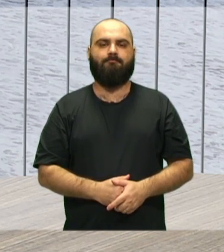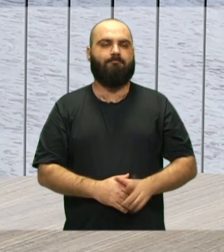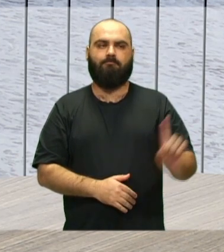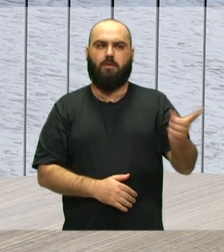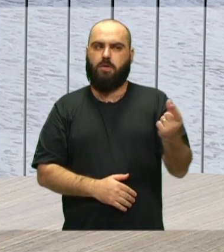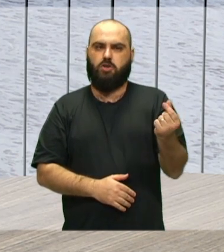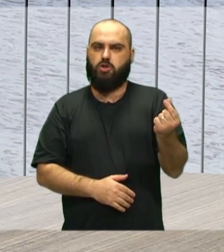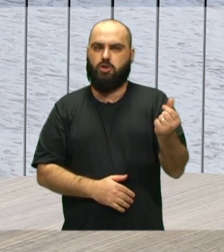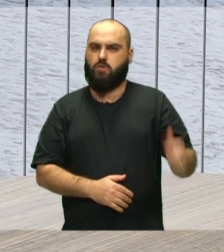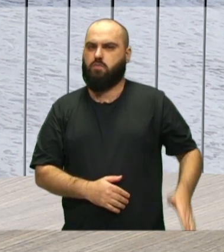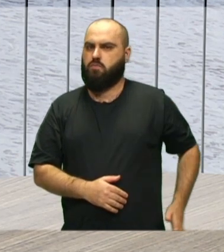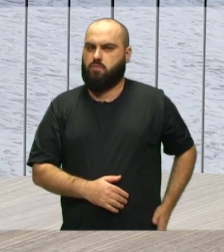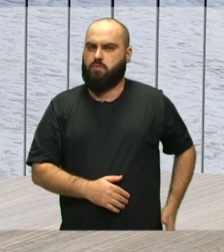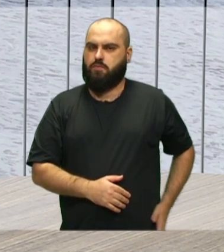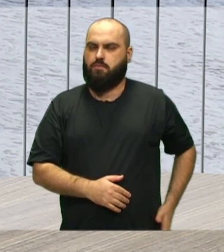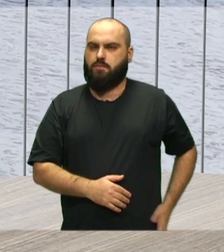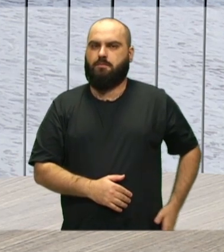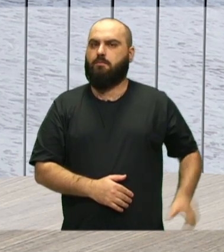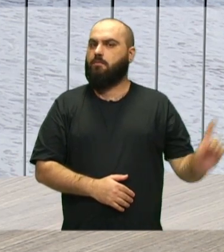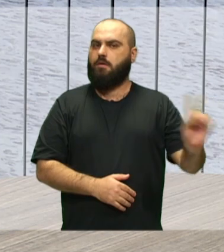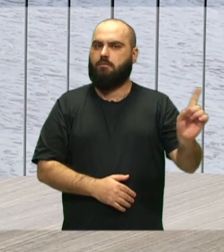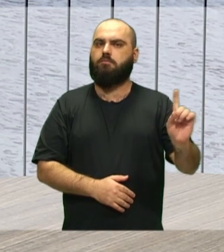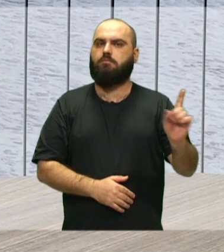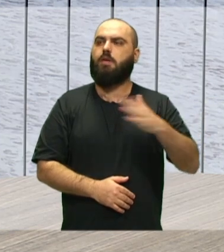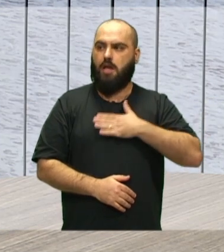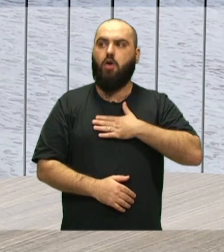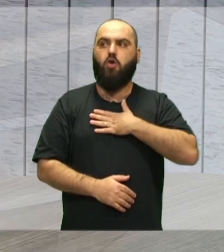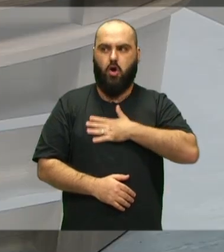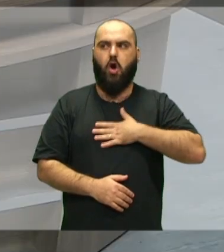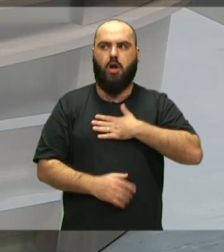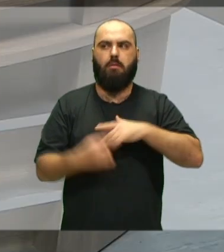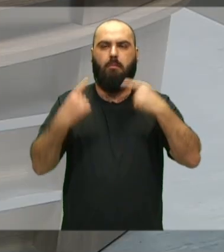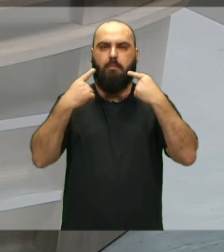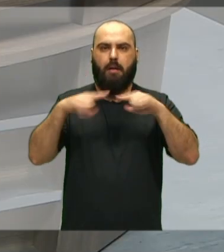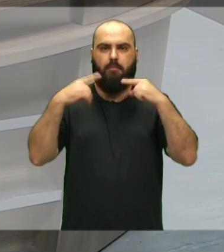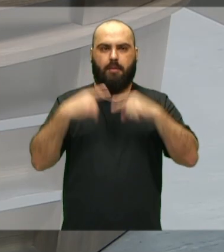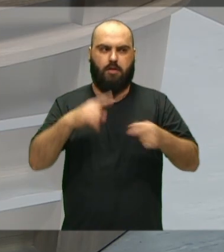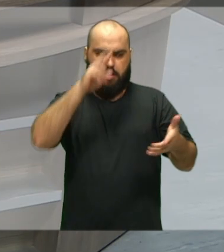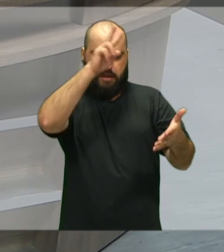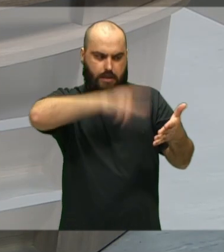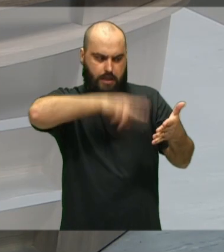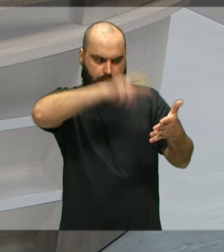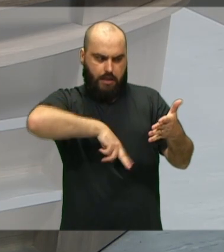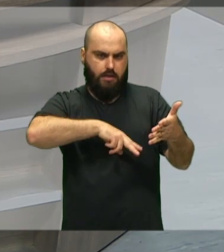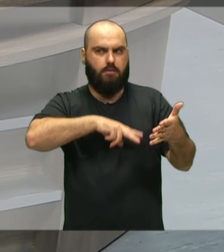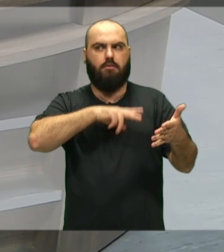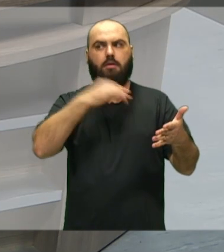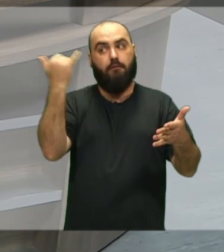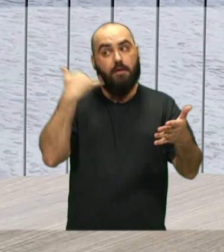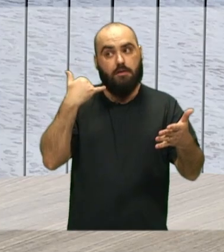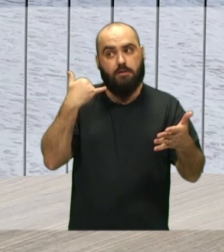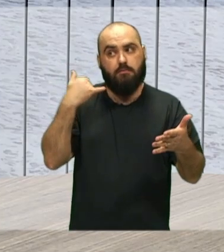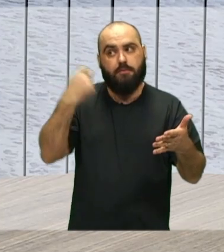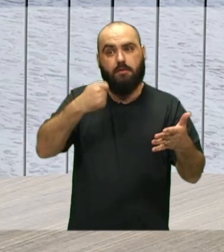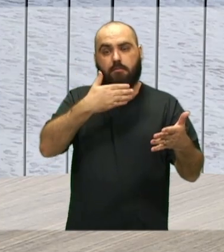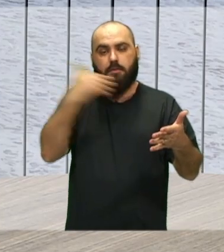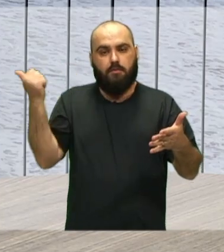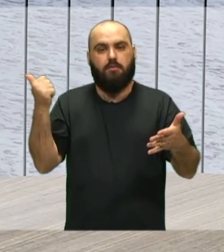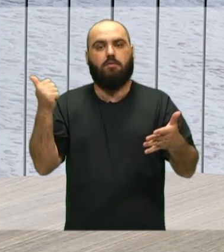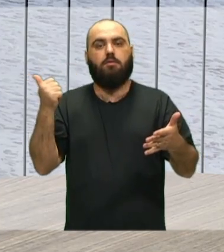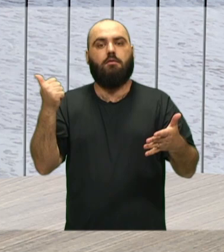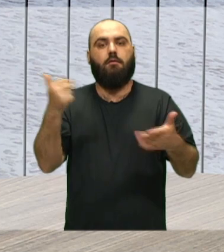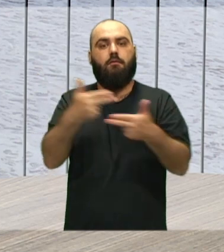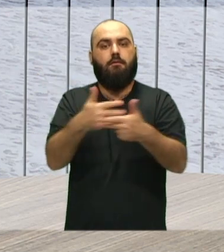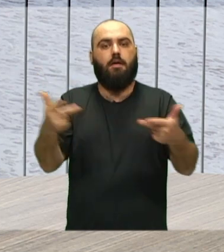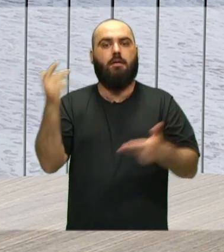dinheiro, e todo o elogio que veio, eu gosto de crítica, tá? Então amanhã depois tu lê, poder melhorar isso, Tem vários colegas que eu já falei isso,